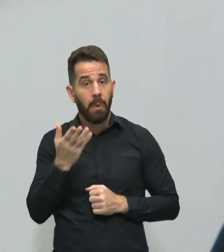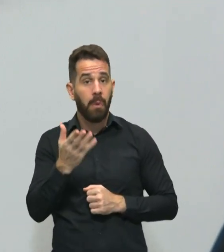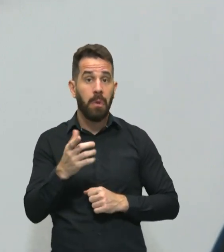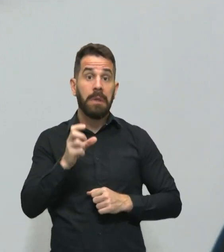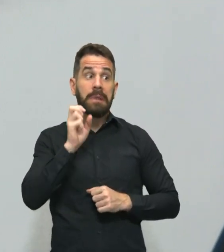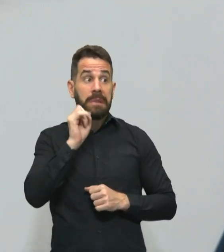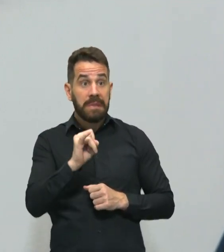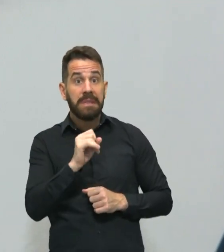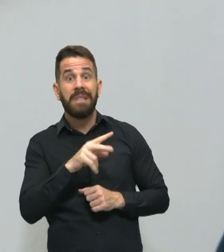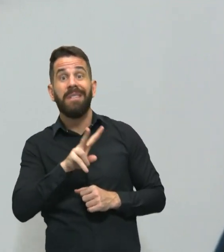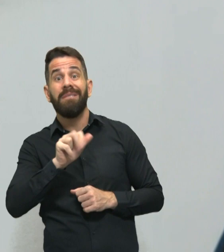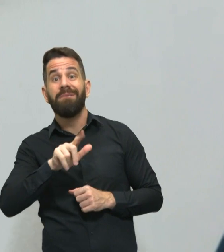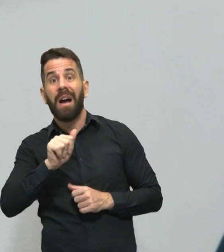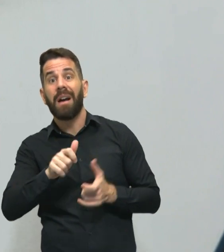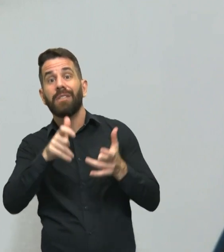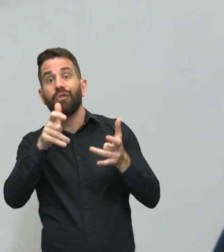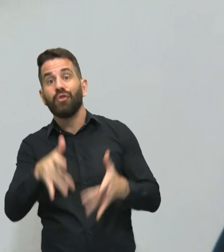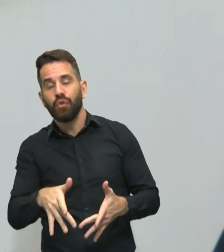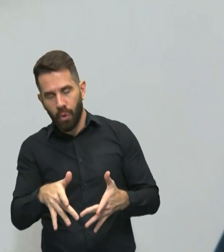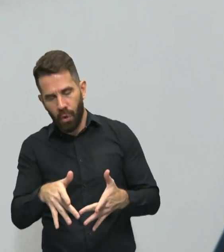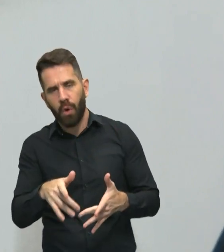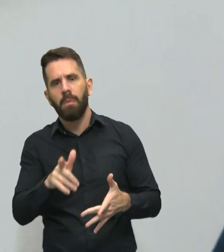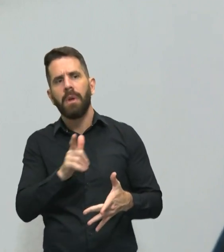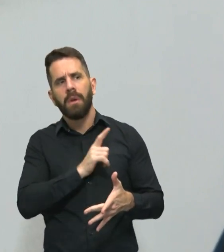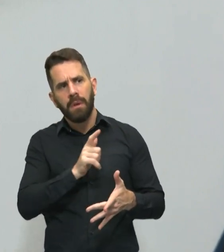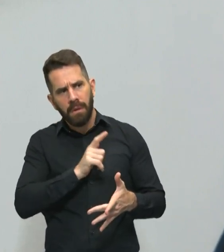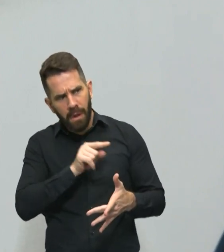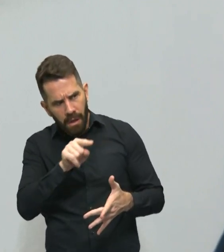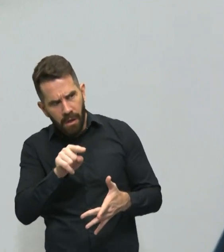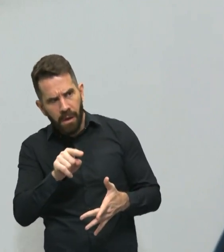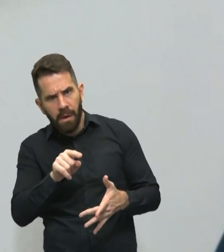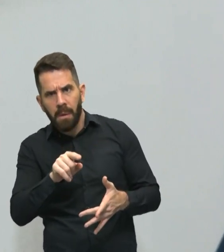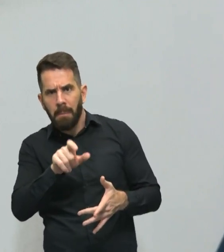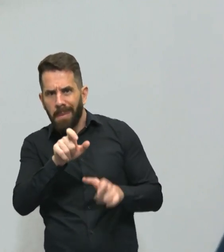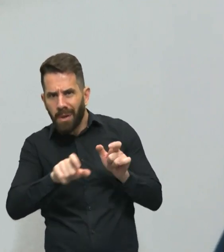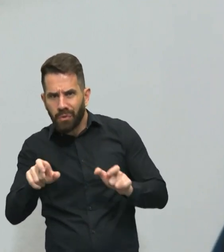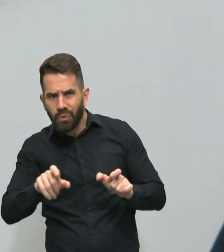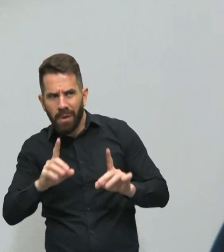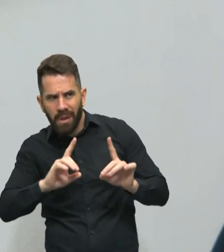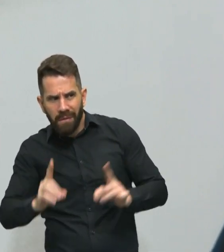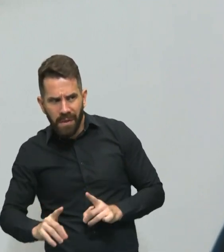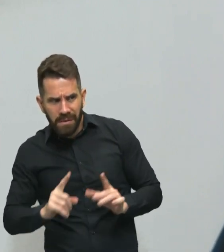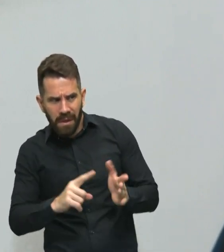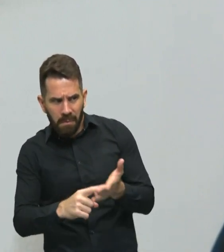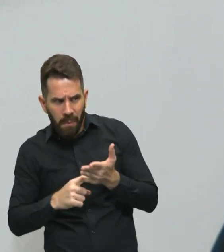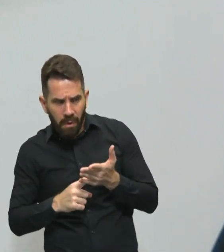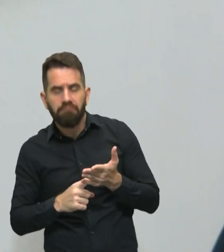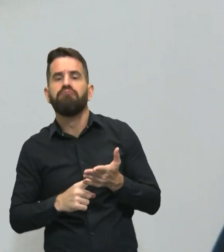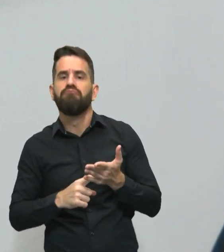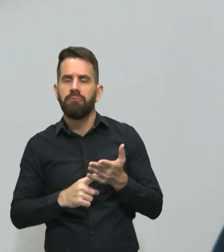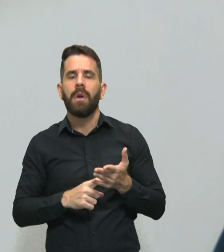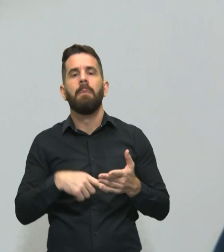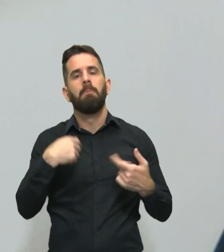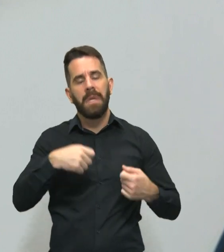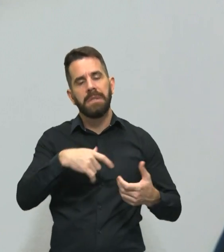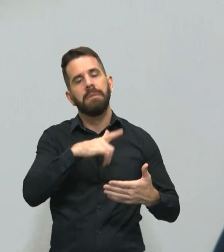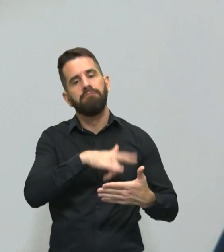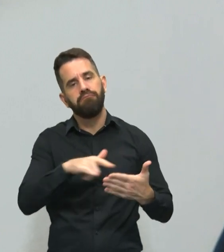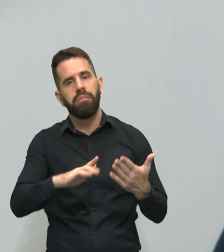vagas suplementares, também sinalizando que é uma pessoa com deficiência e trazendo os seus